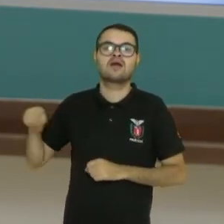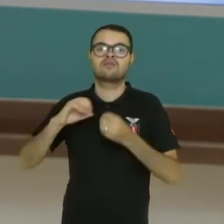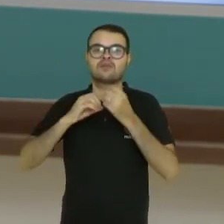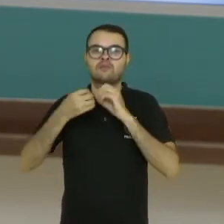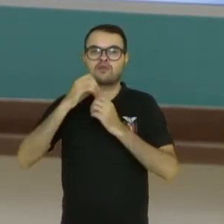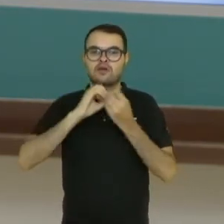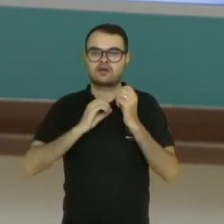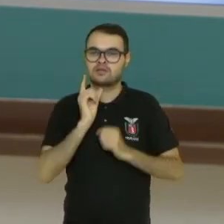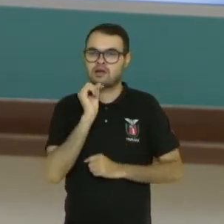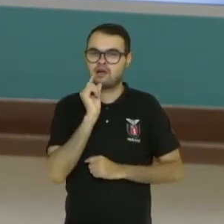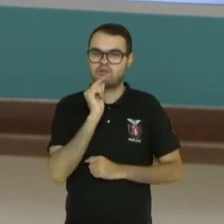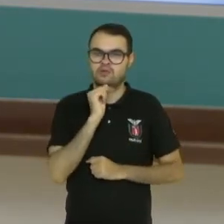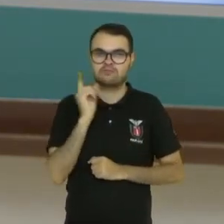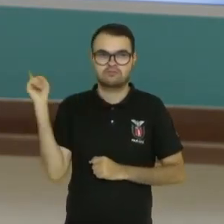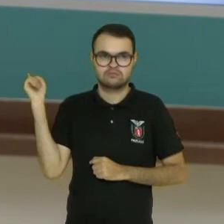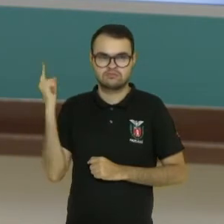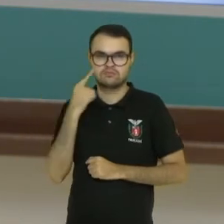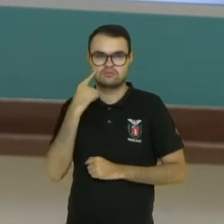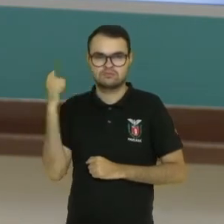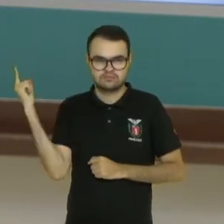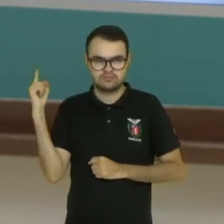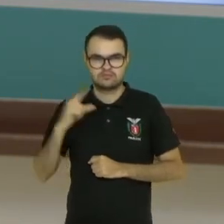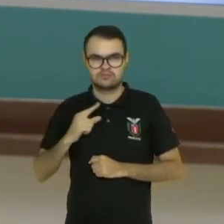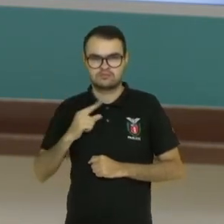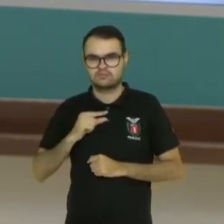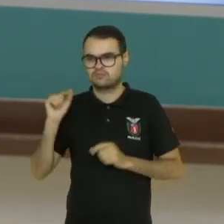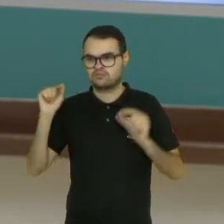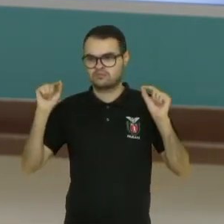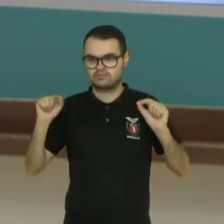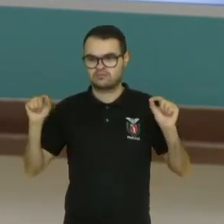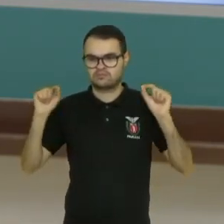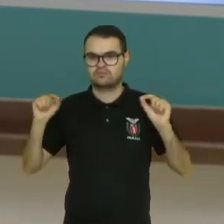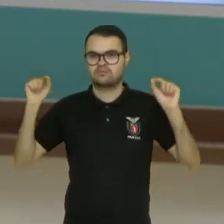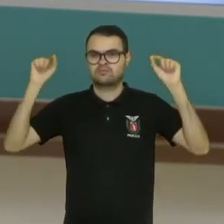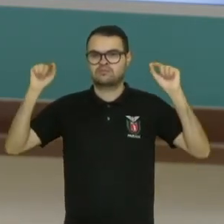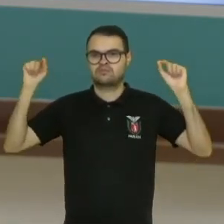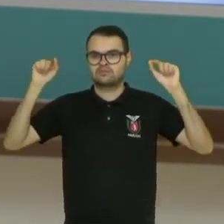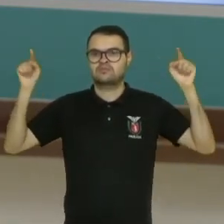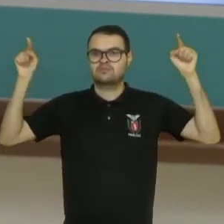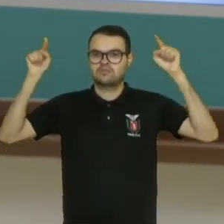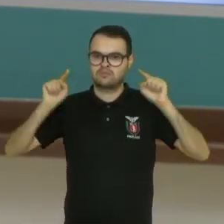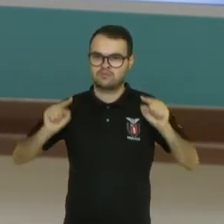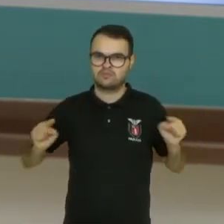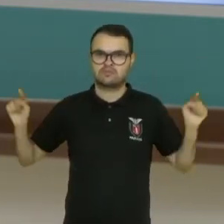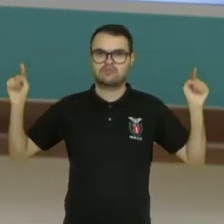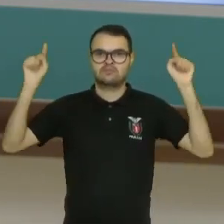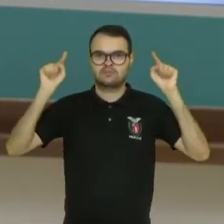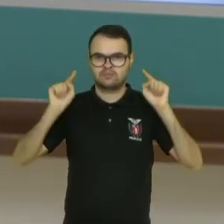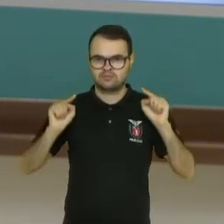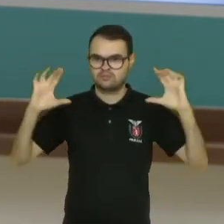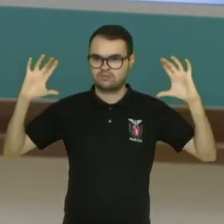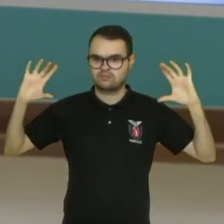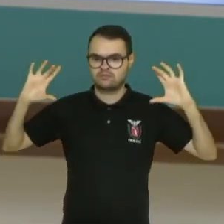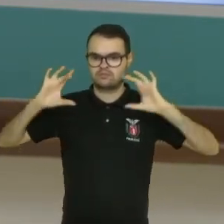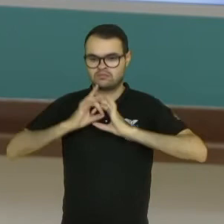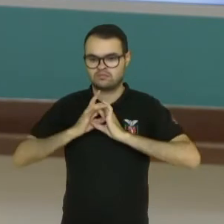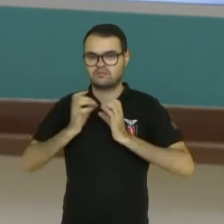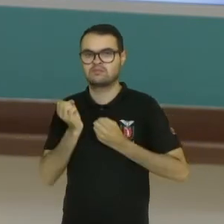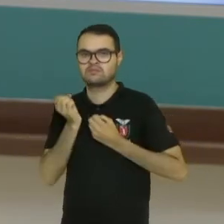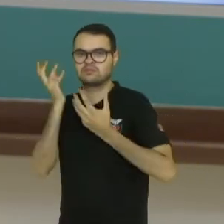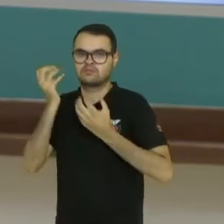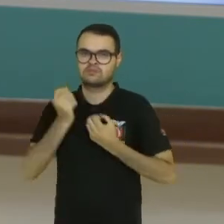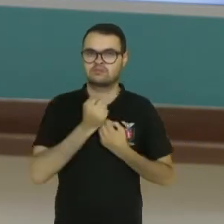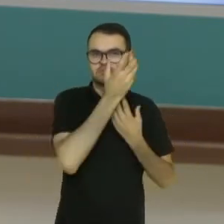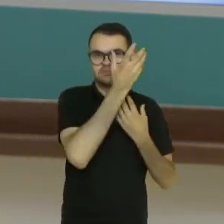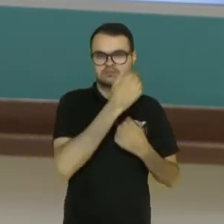da água. Veja que a gente circula, né, as bolinhas aqui que representam os elétrons, mostrando que a gente está fazendo um compartilhamento.